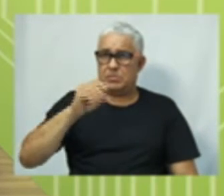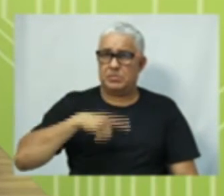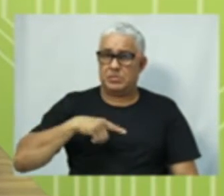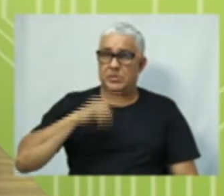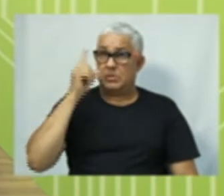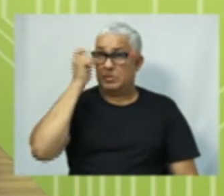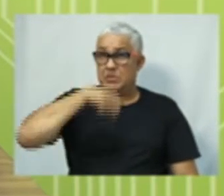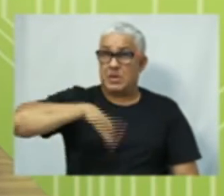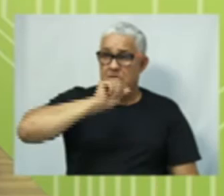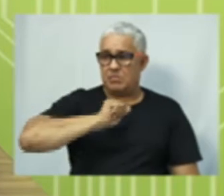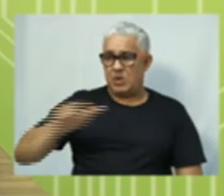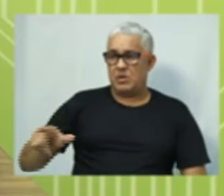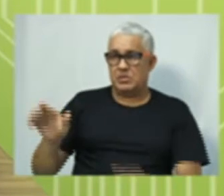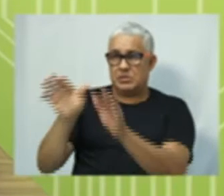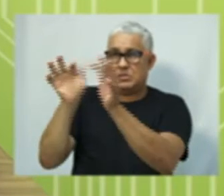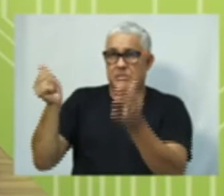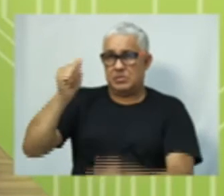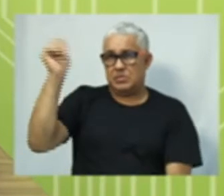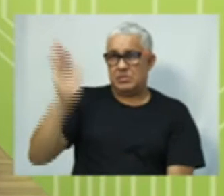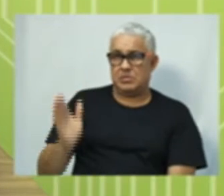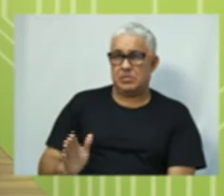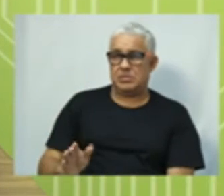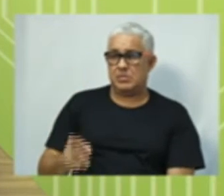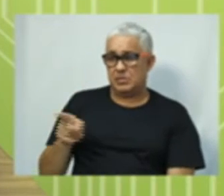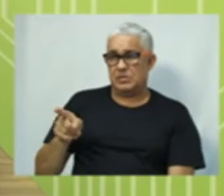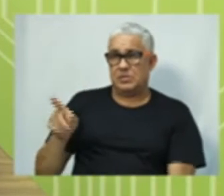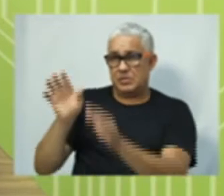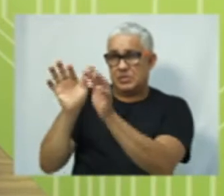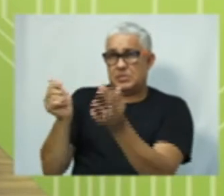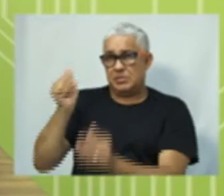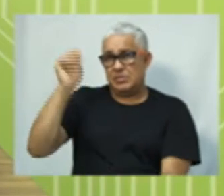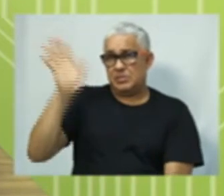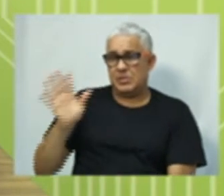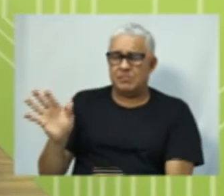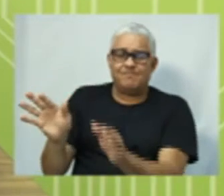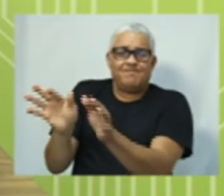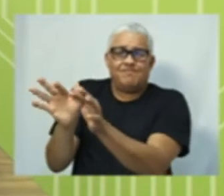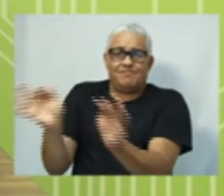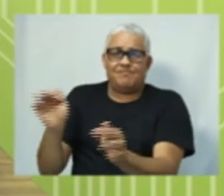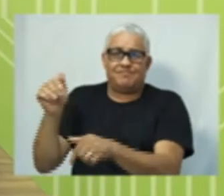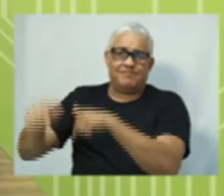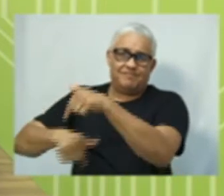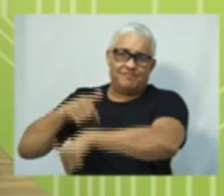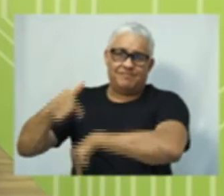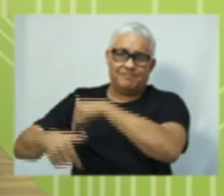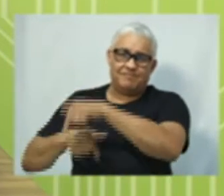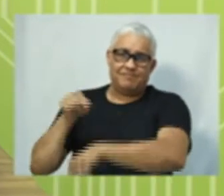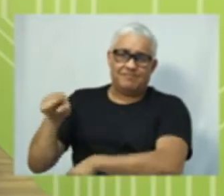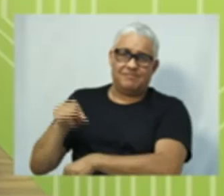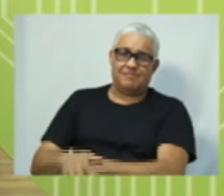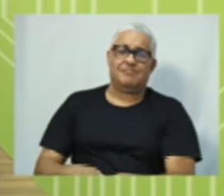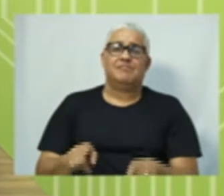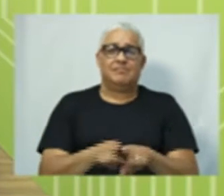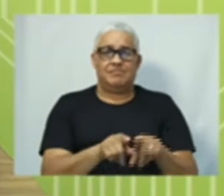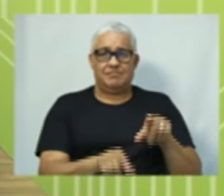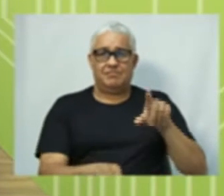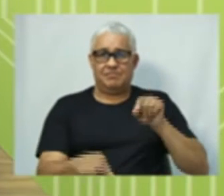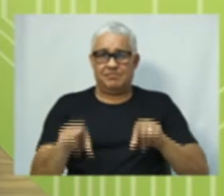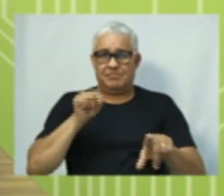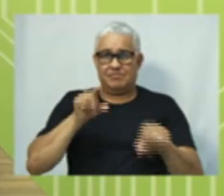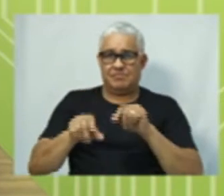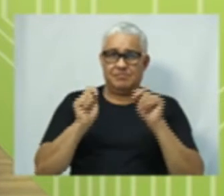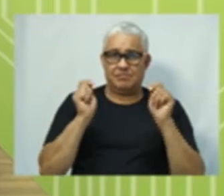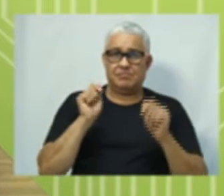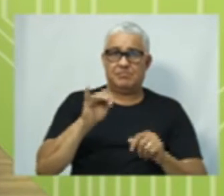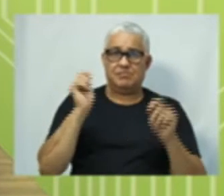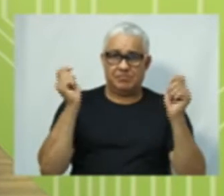que o Simples Nacional. O Simples Nacional é o mais simples de ser trabalhado. E, dentre as opções, se possível,